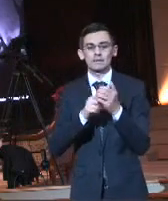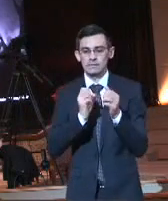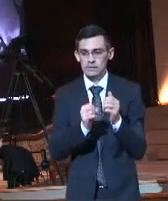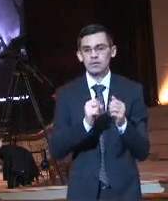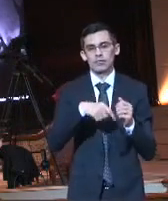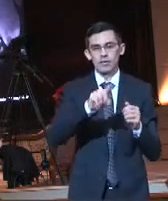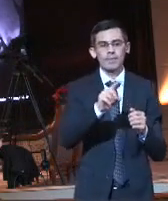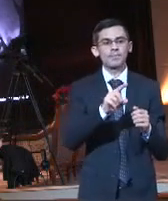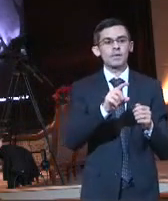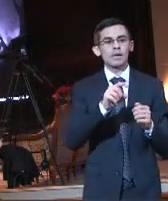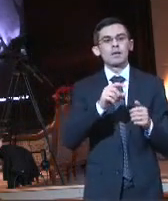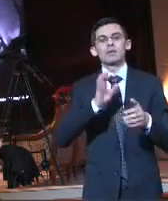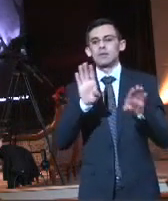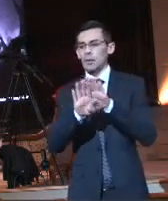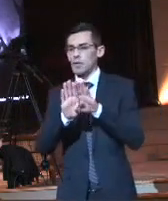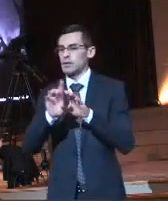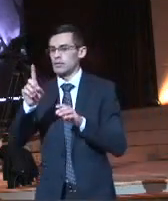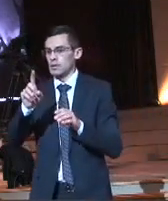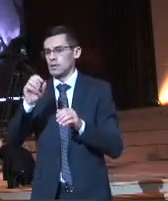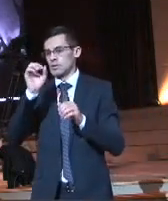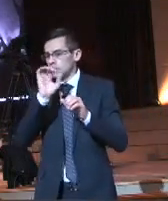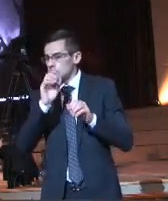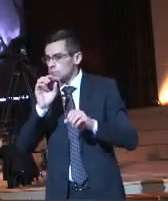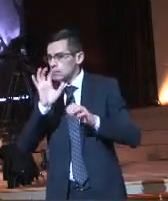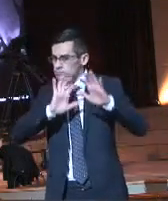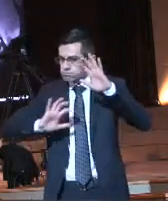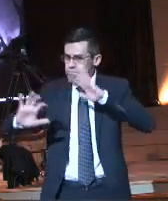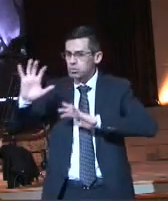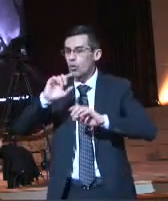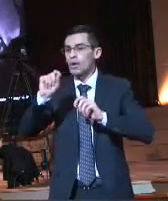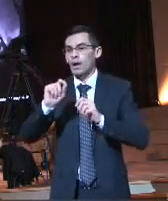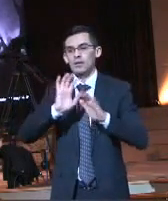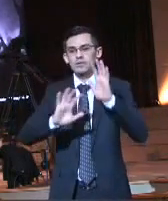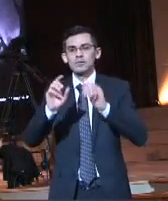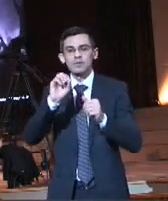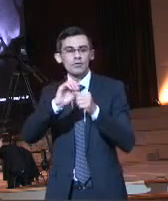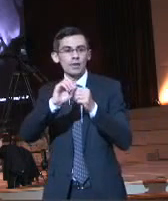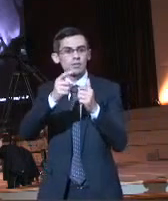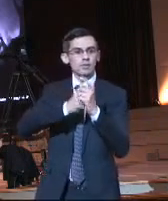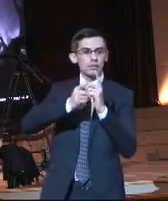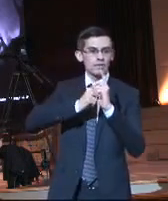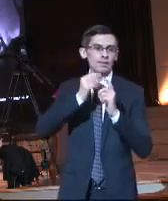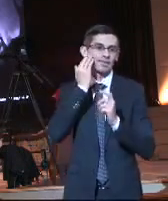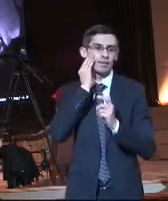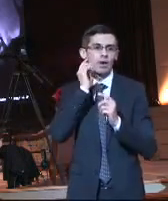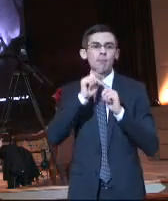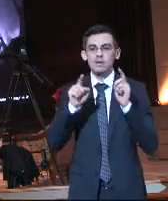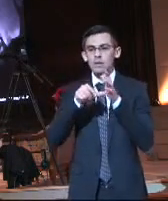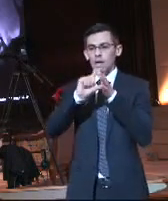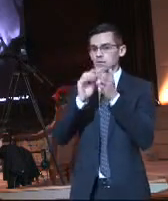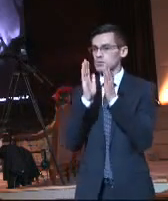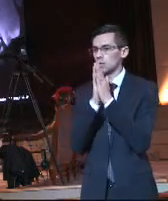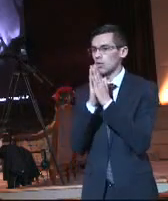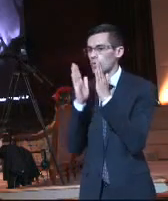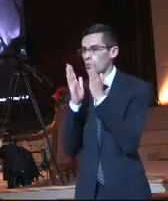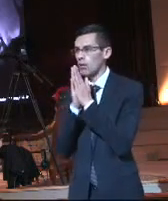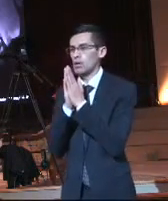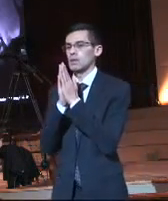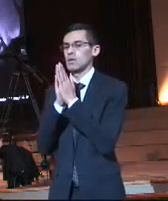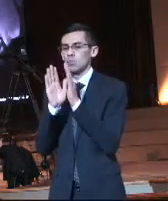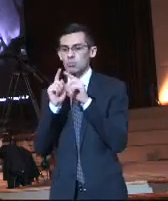se Deus não estiver mostrando para você esse caminho. Porque senão você vai virar escravo de alguém, diz a